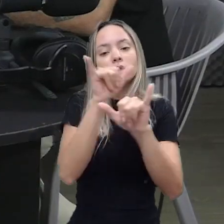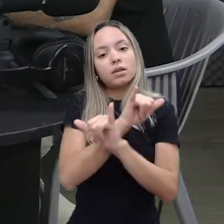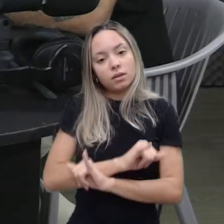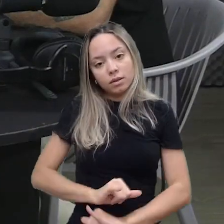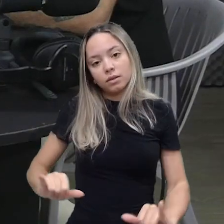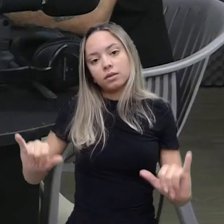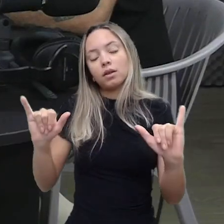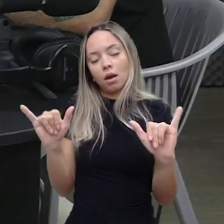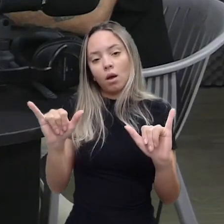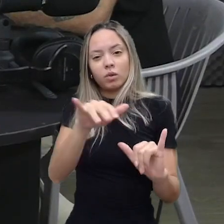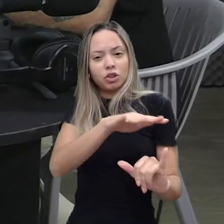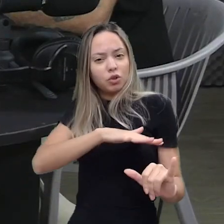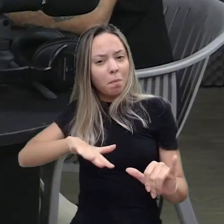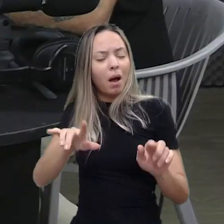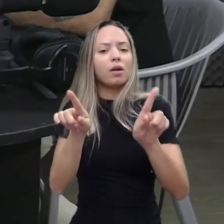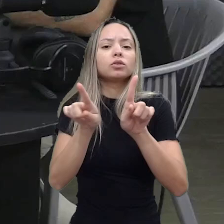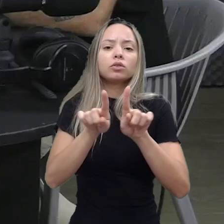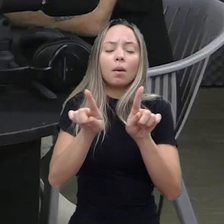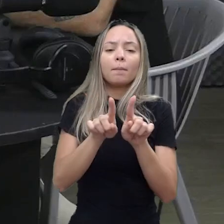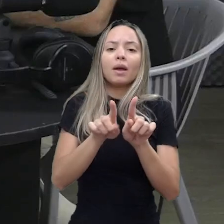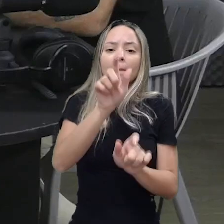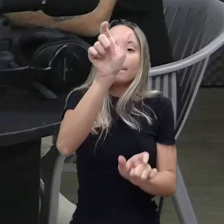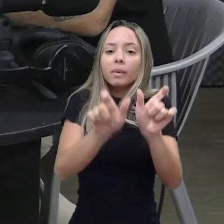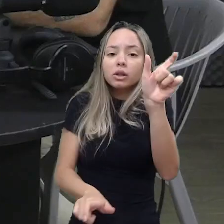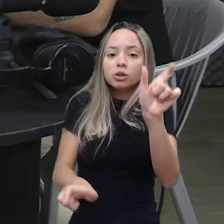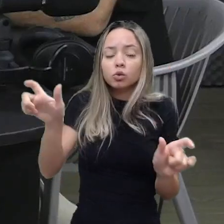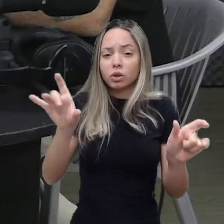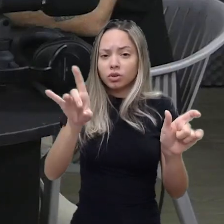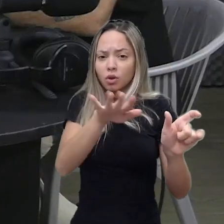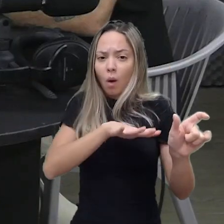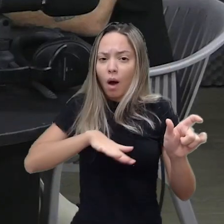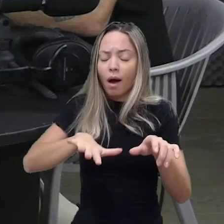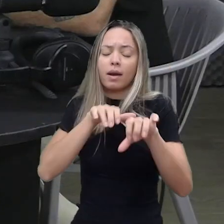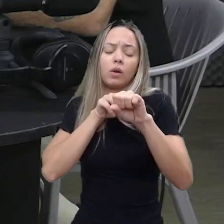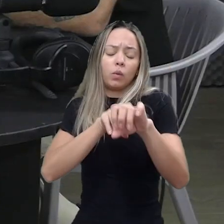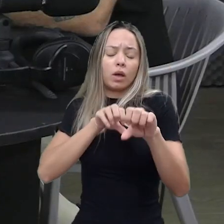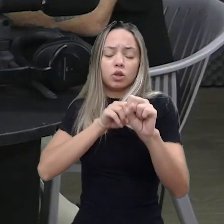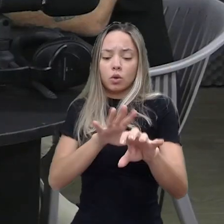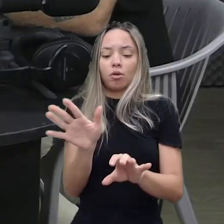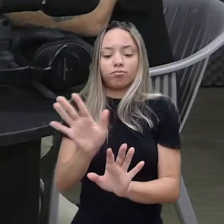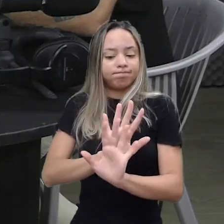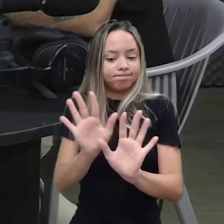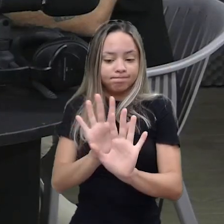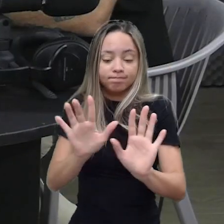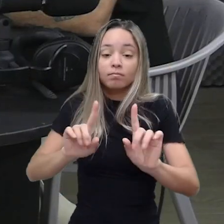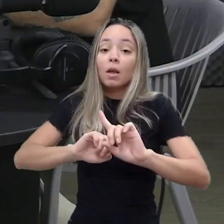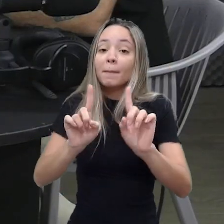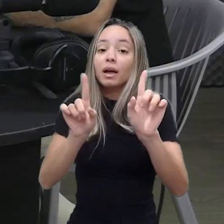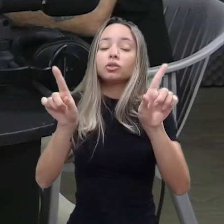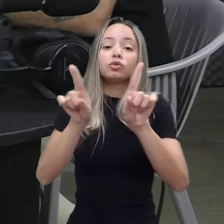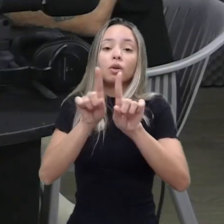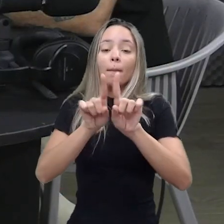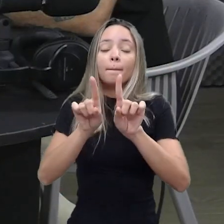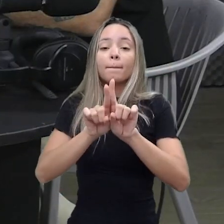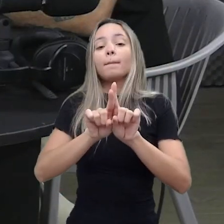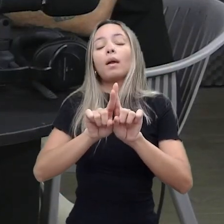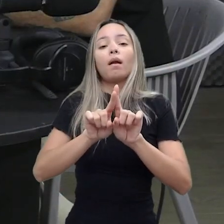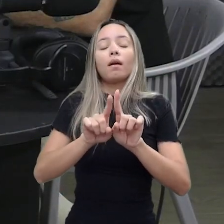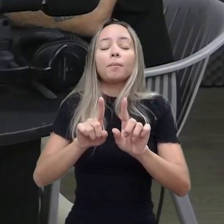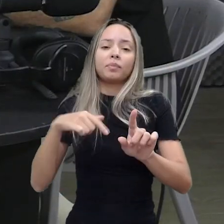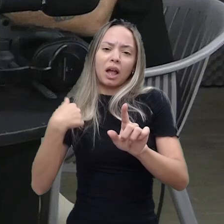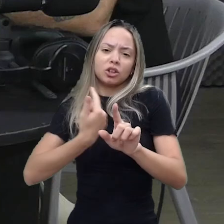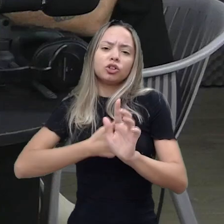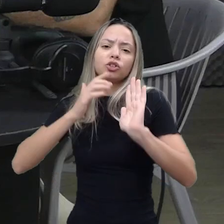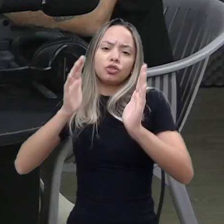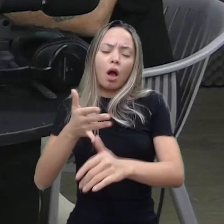pessoas também. Não só no campo educacional, né, que a gente aí já vivencia todo o trabalho do atendimento educacional especializado,